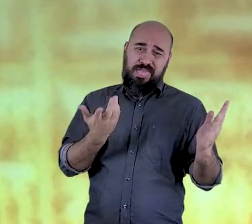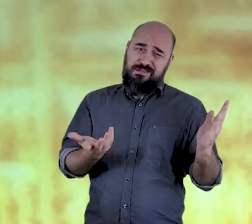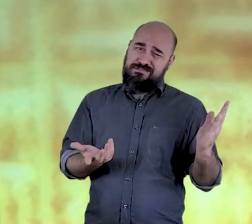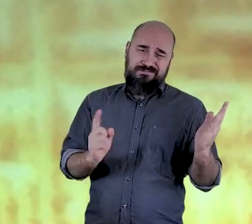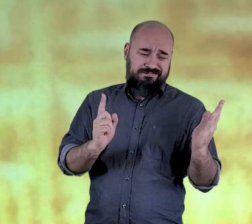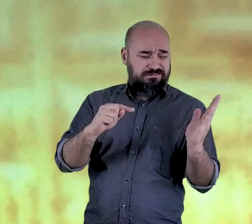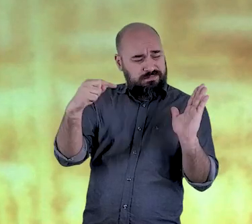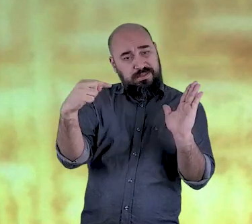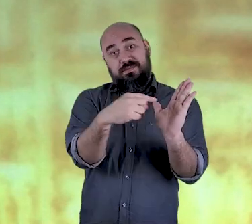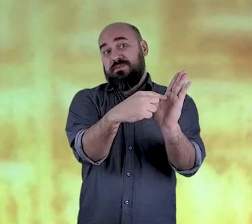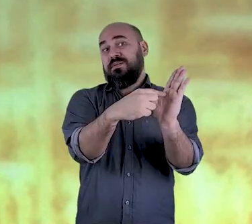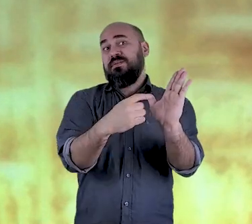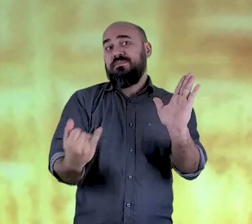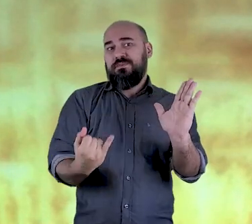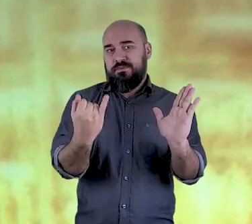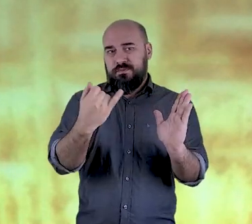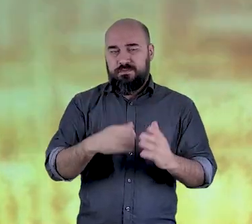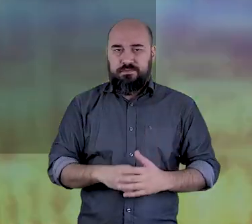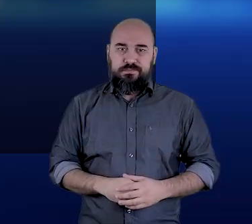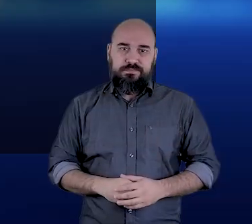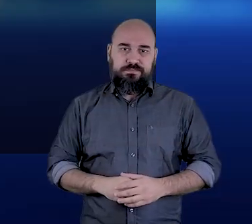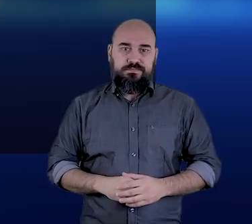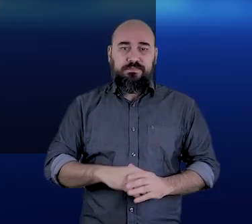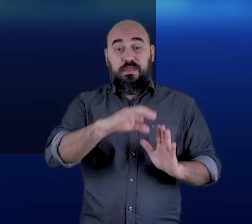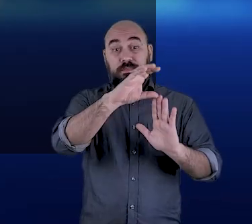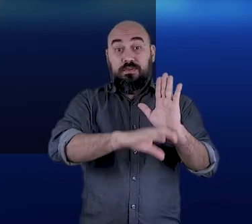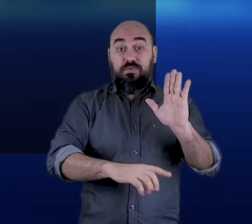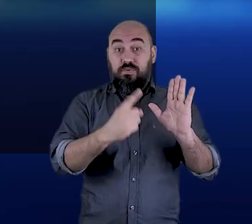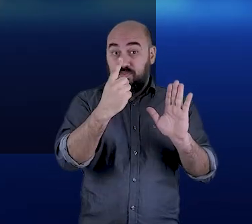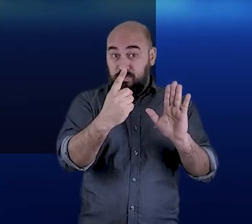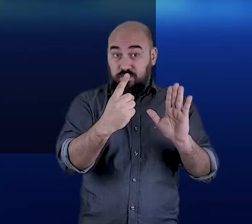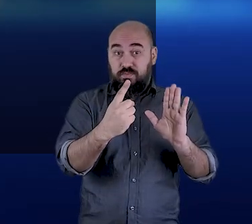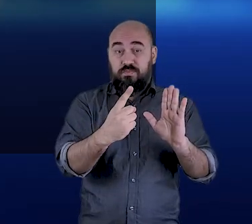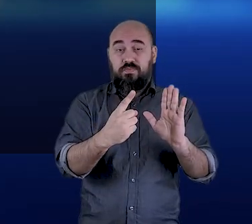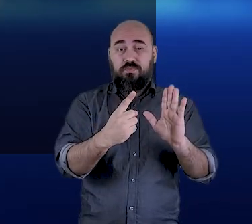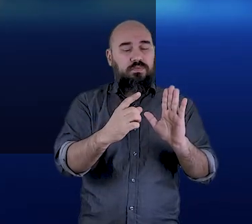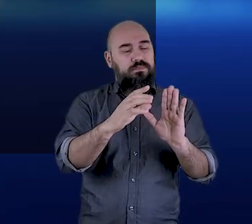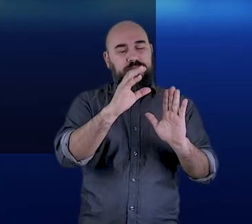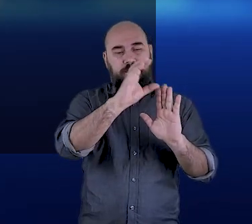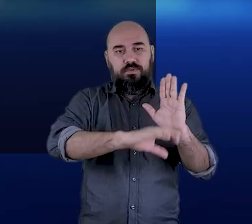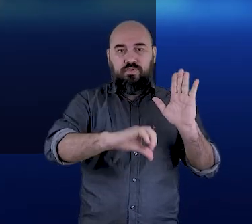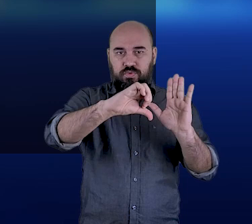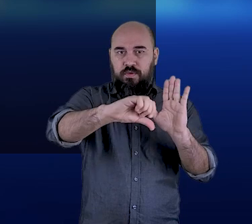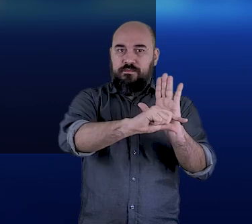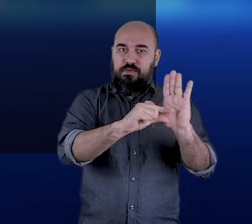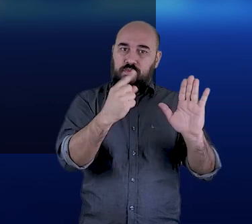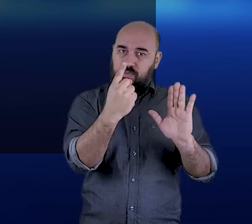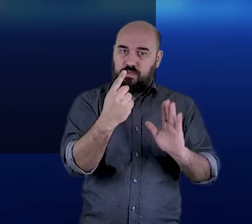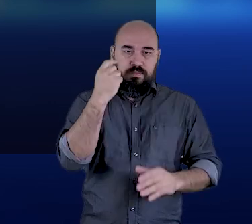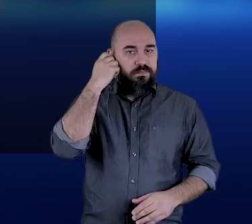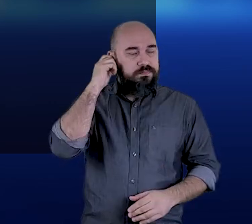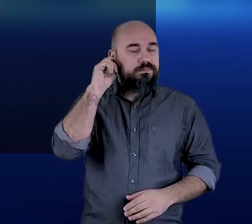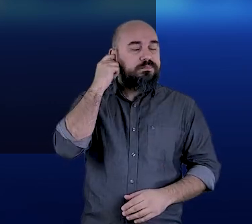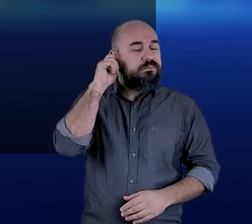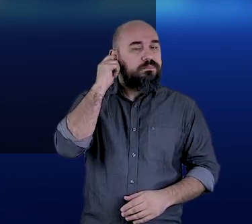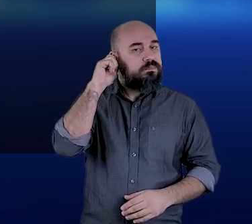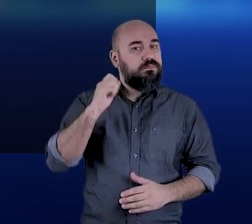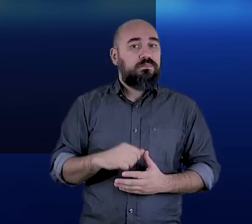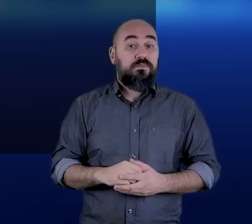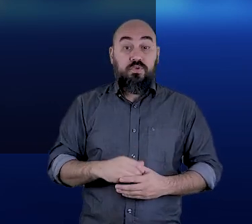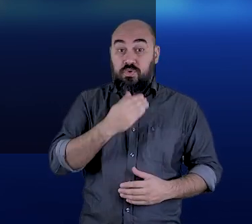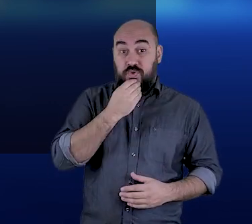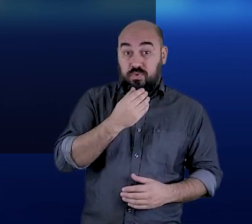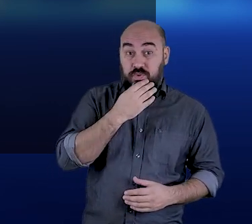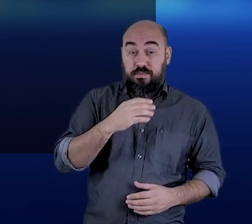9 Versículo 1 do Livro de Daniel está assim no primeiro ano de Dario filho de Assuero da linhagem